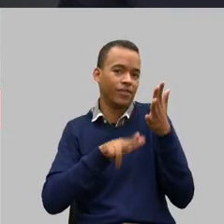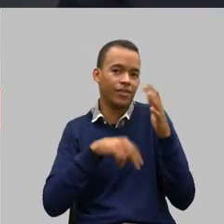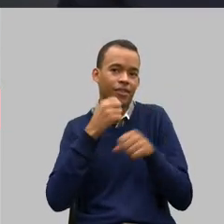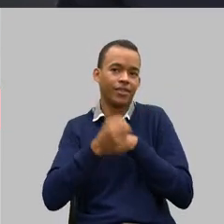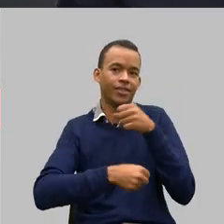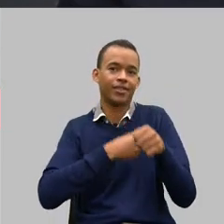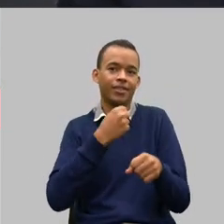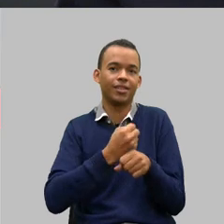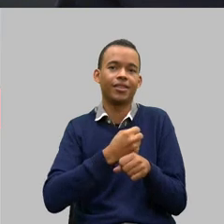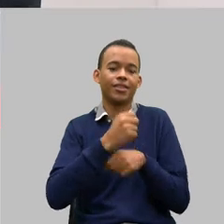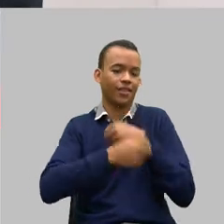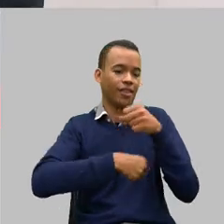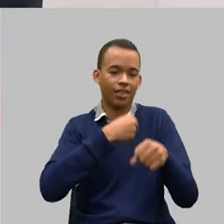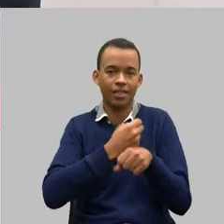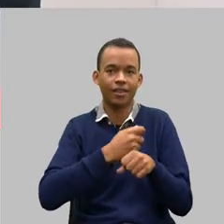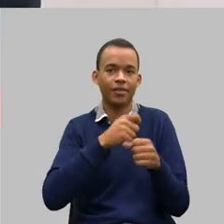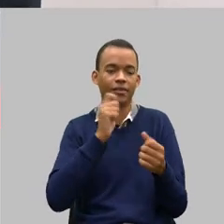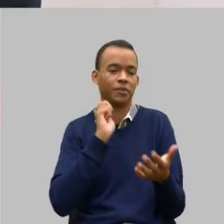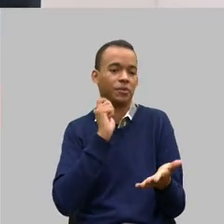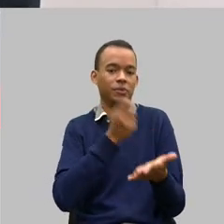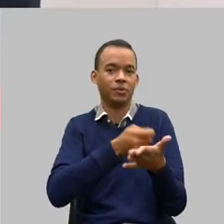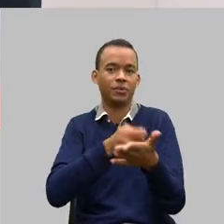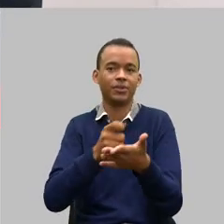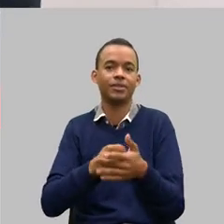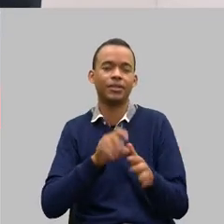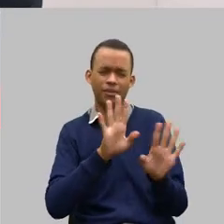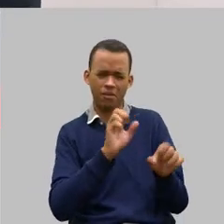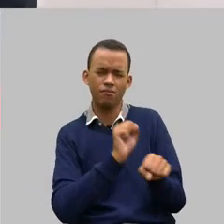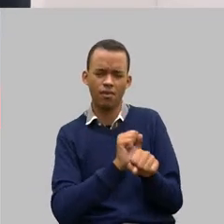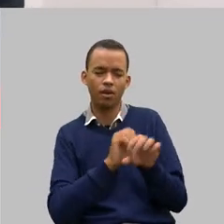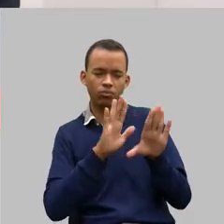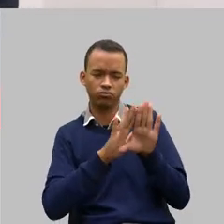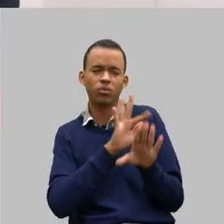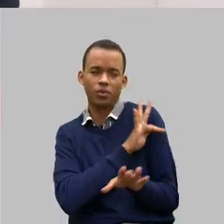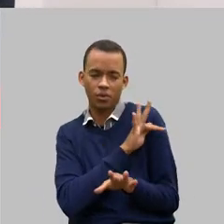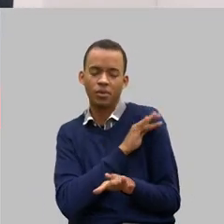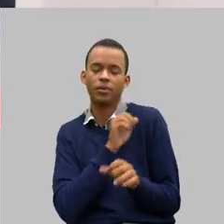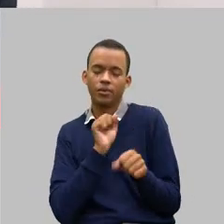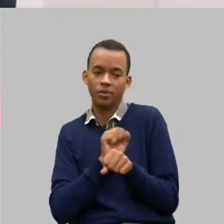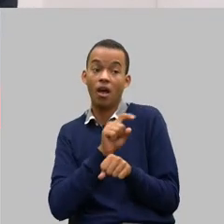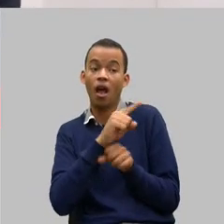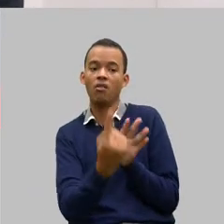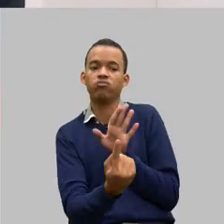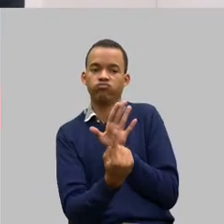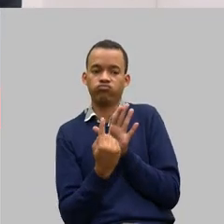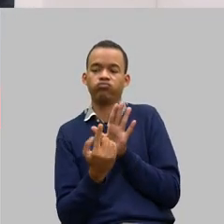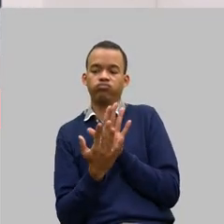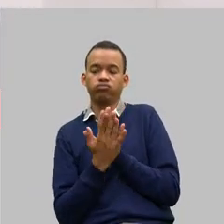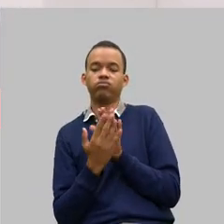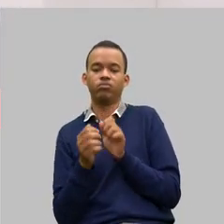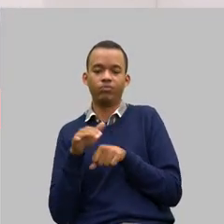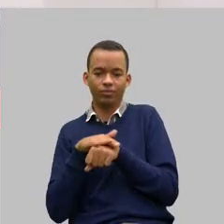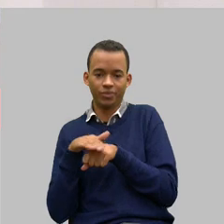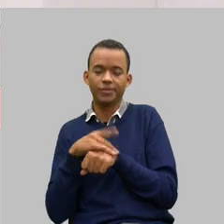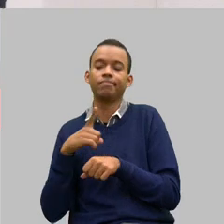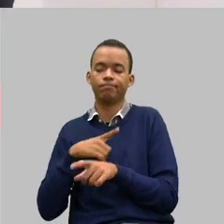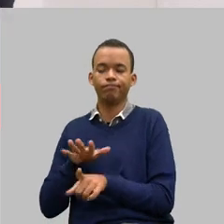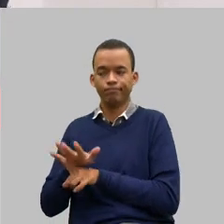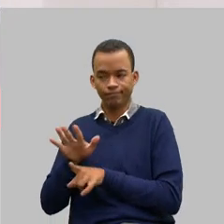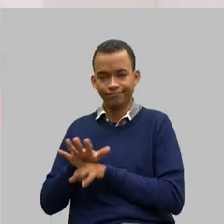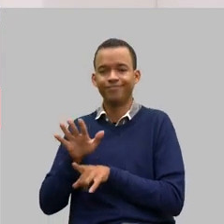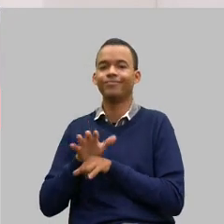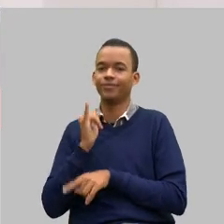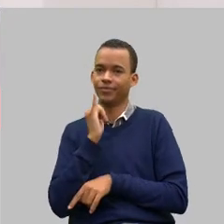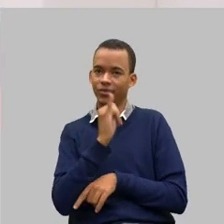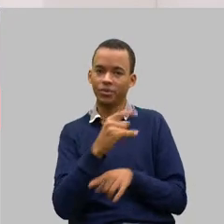vou eu vou guardar ele logo após acabar o Assembleia fiscaliza ainda no meu gabinete para que a gente possa colocar mais demandas para não tomar